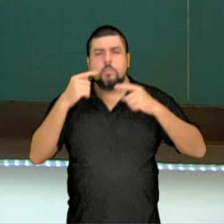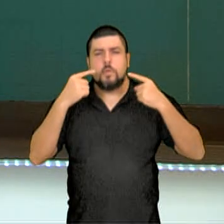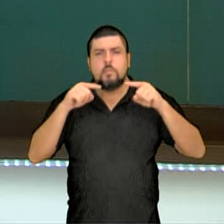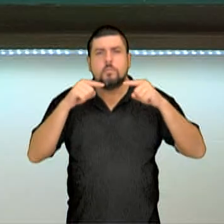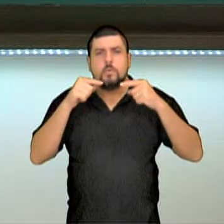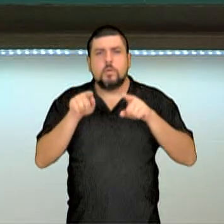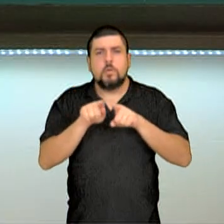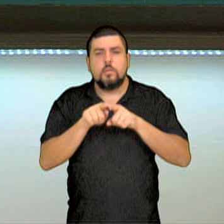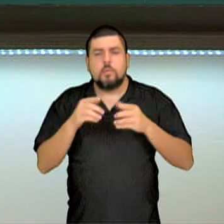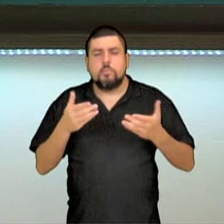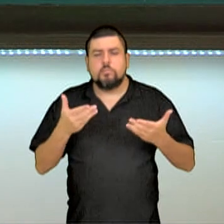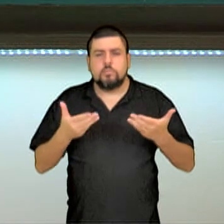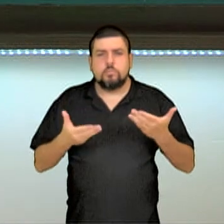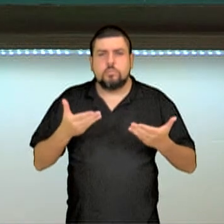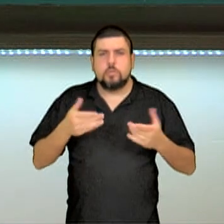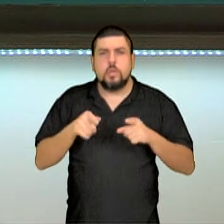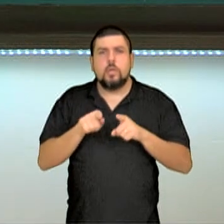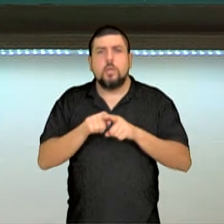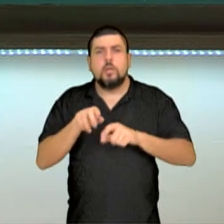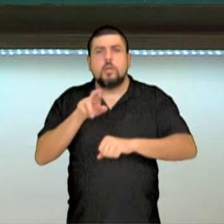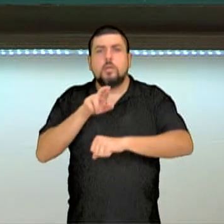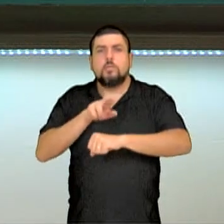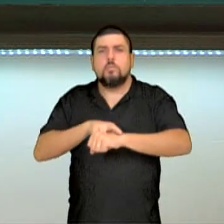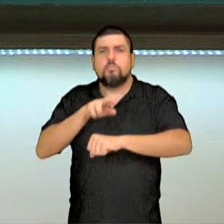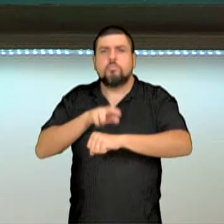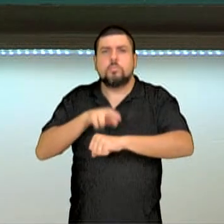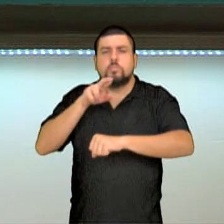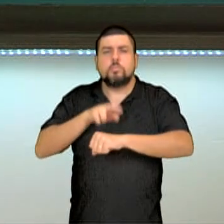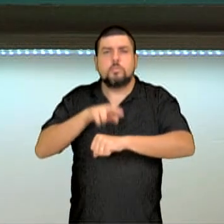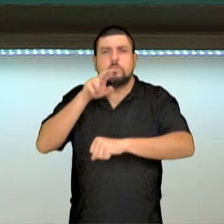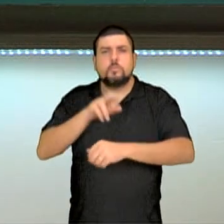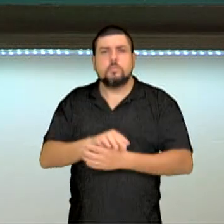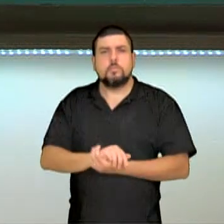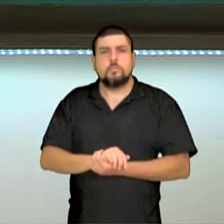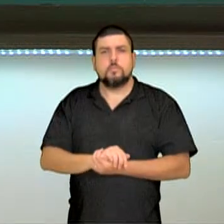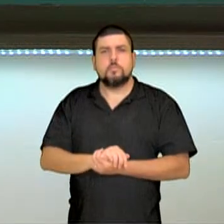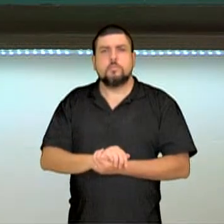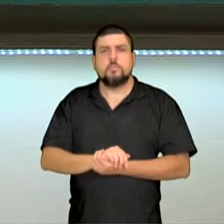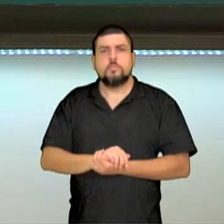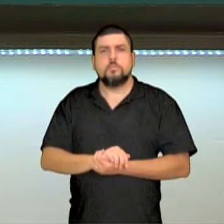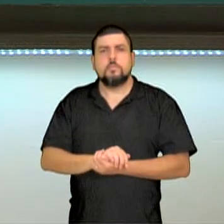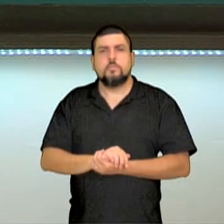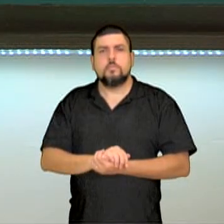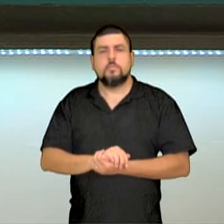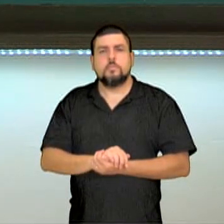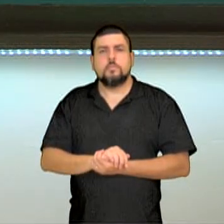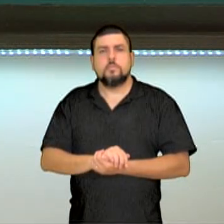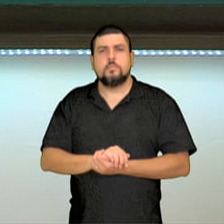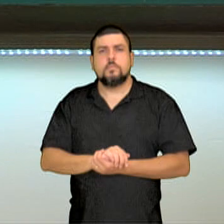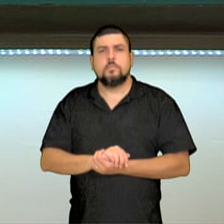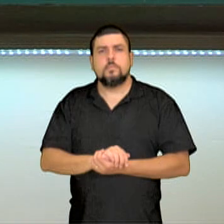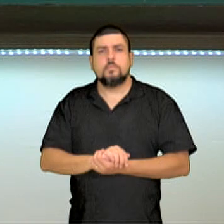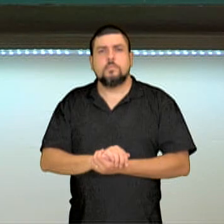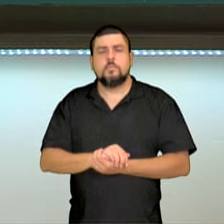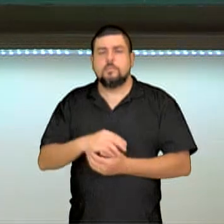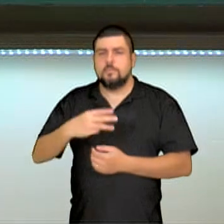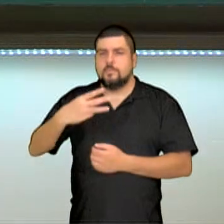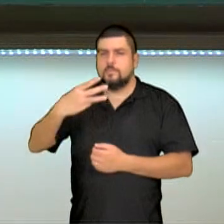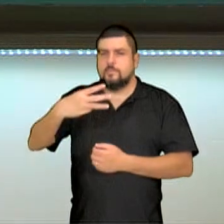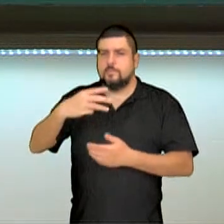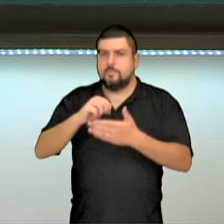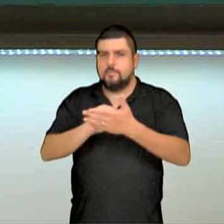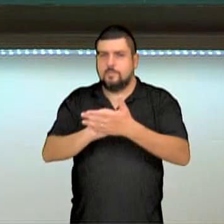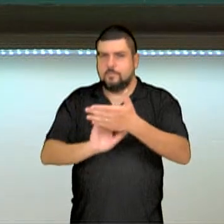ritmo. Olha quanta coisa bacana que existe dentro das danças de rua. E a gente chega no nosso terceiro